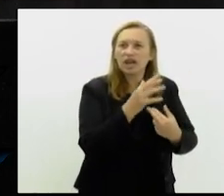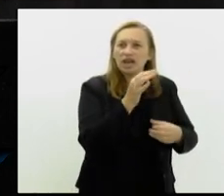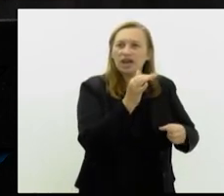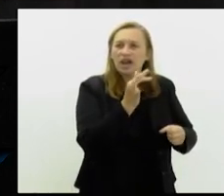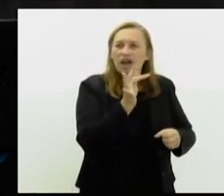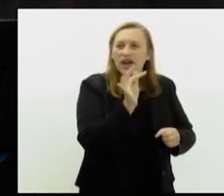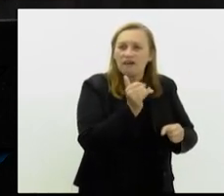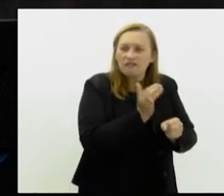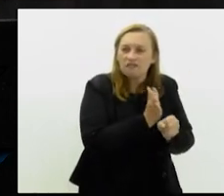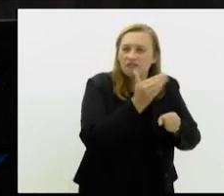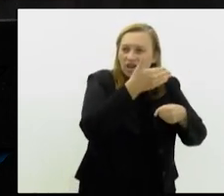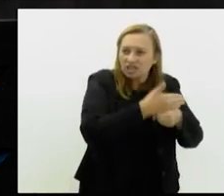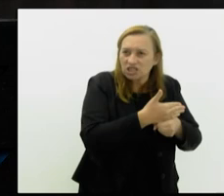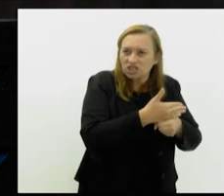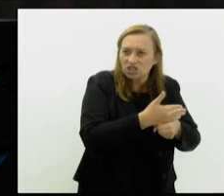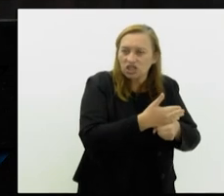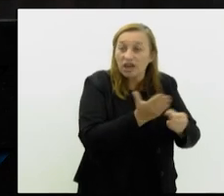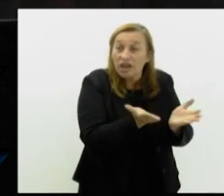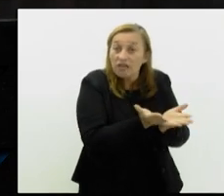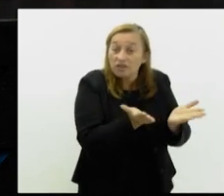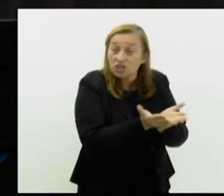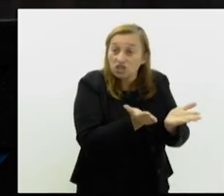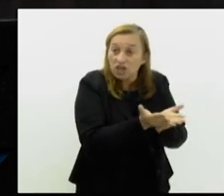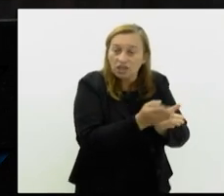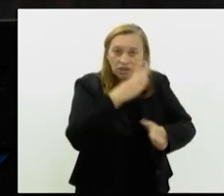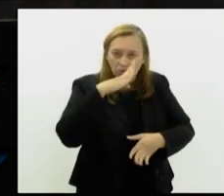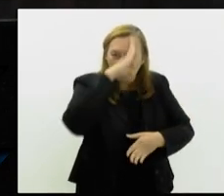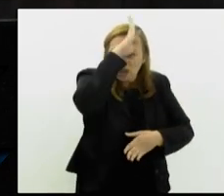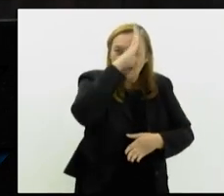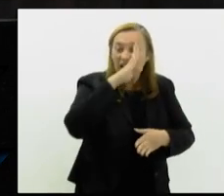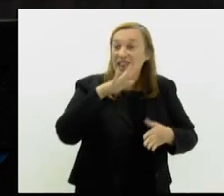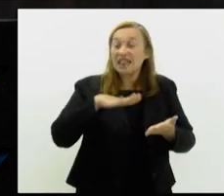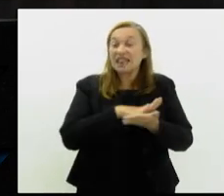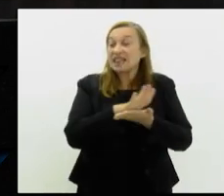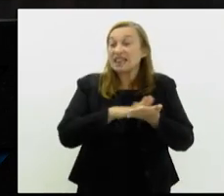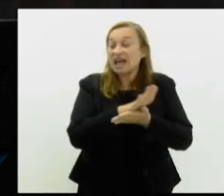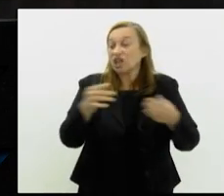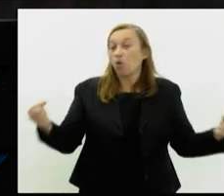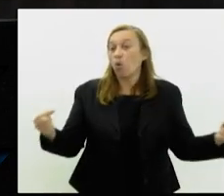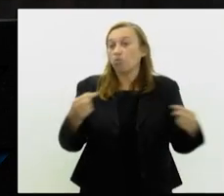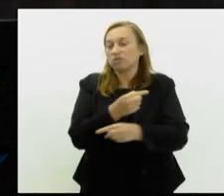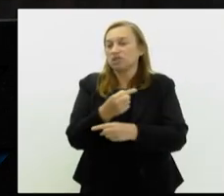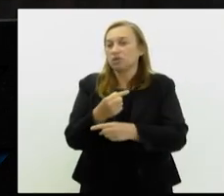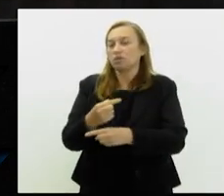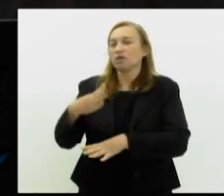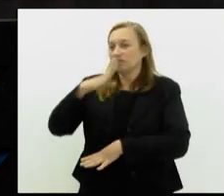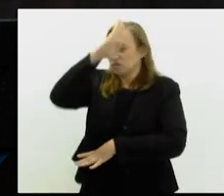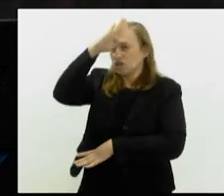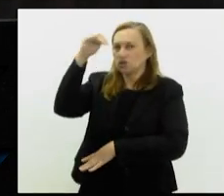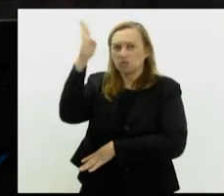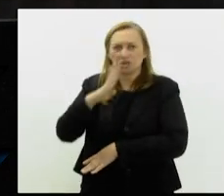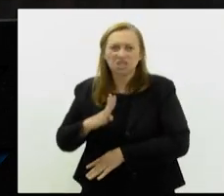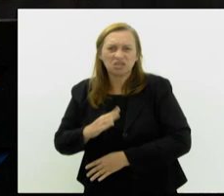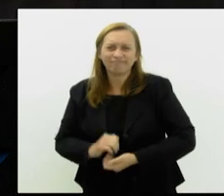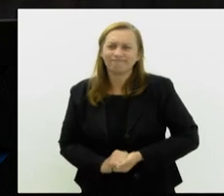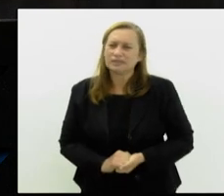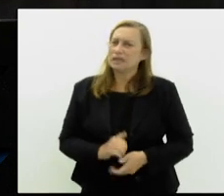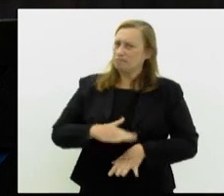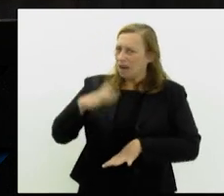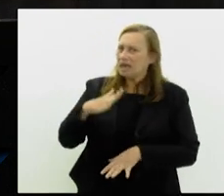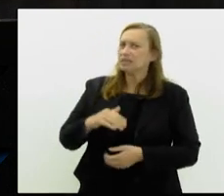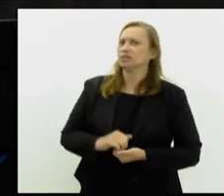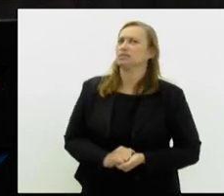bolsonaristas que nada tem a ver com o Instituto de Advogados do Brasil e